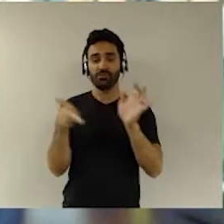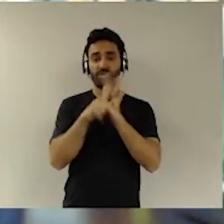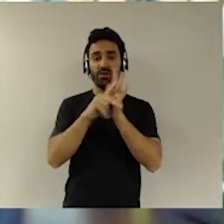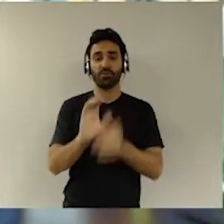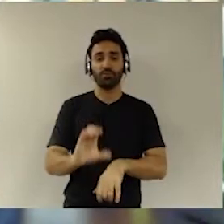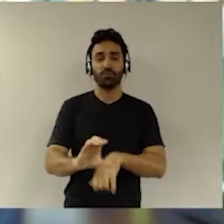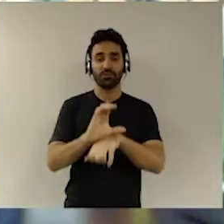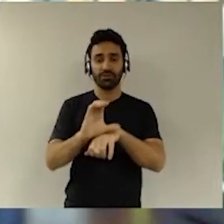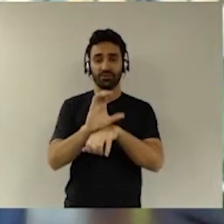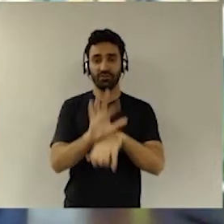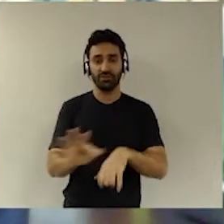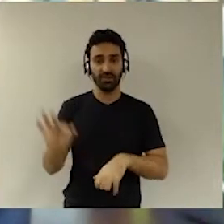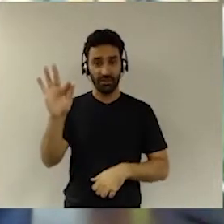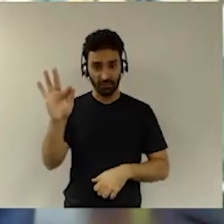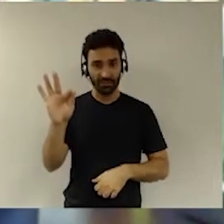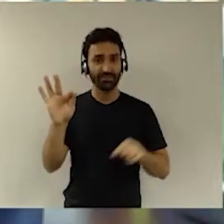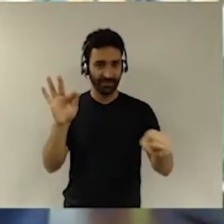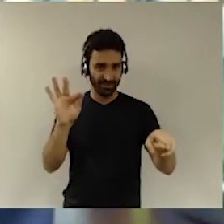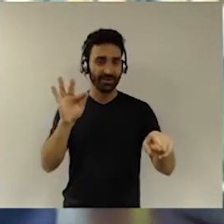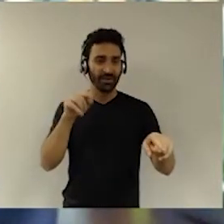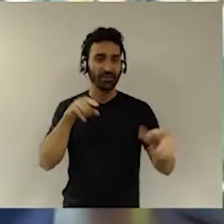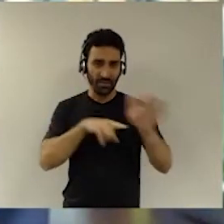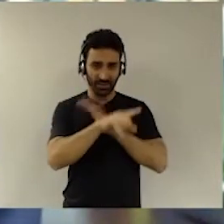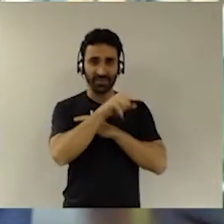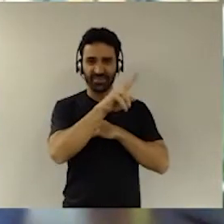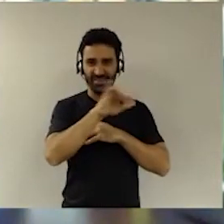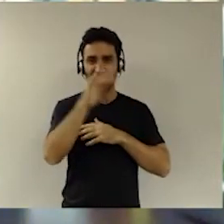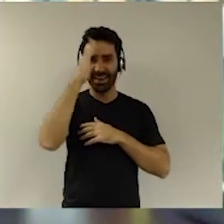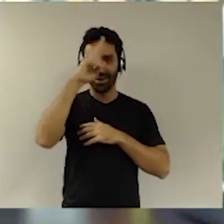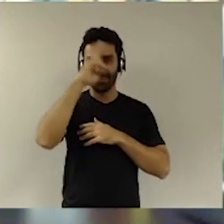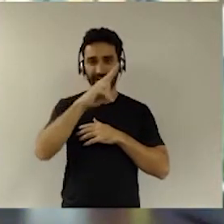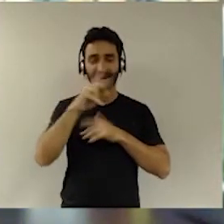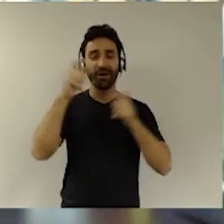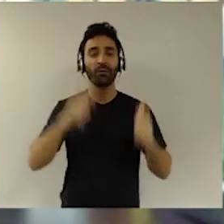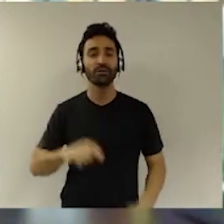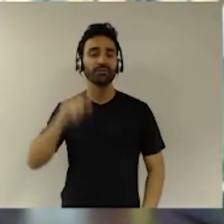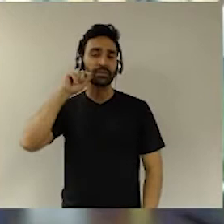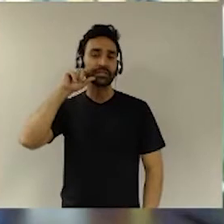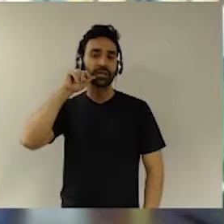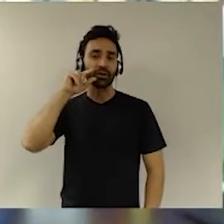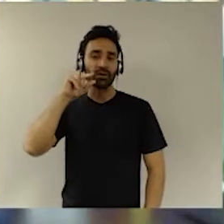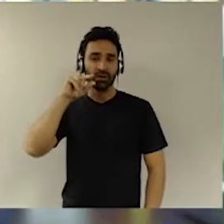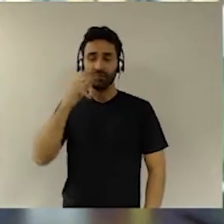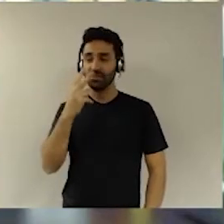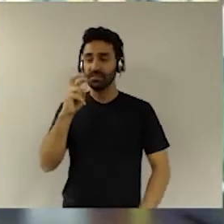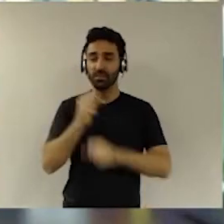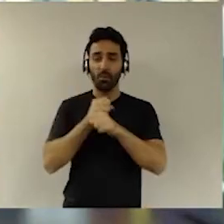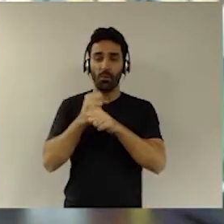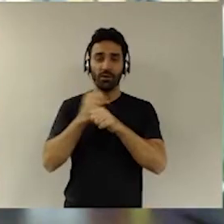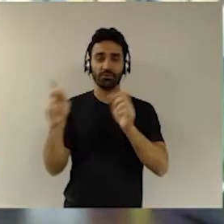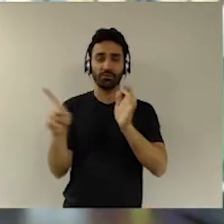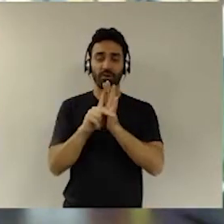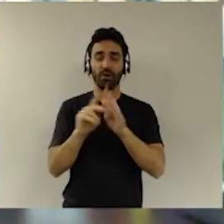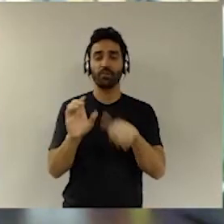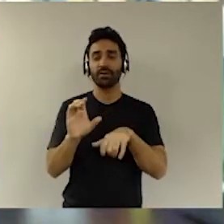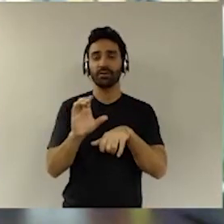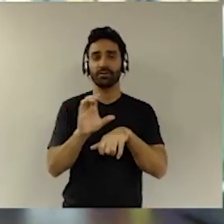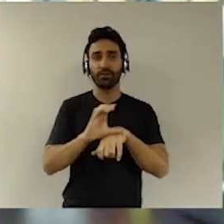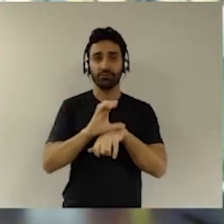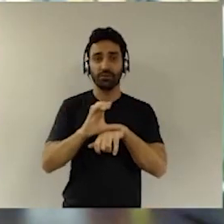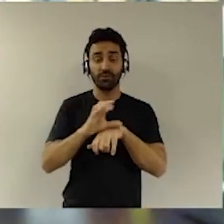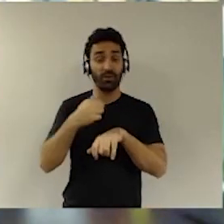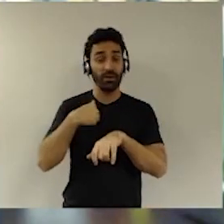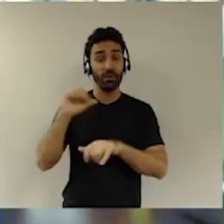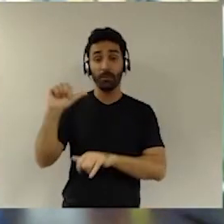Federal. Nivaldo, você vai lembrar disso aí. Foi lá em Maceió, 25 anos da Constituição Federal. E eu estava no meu